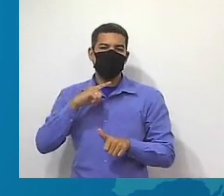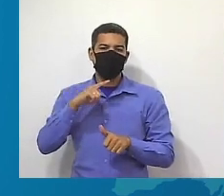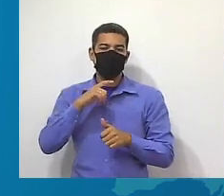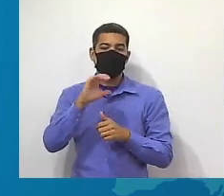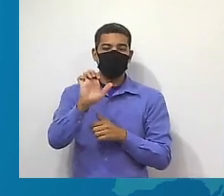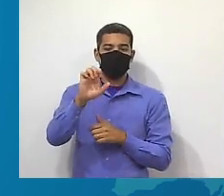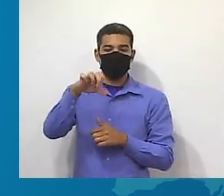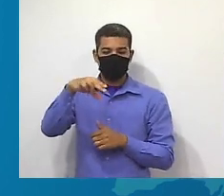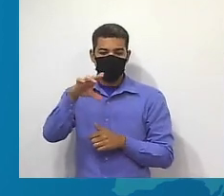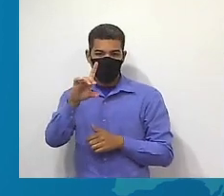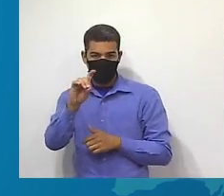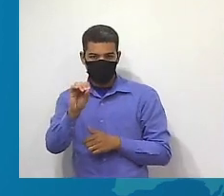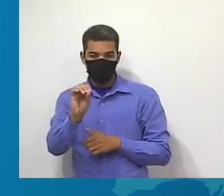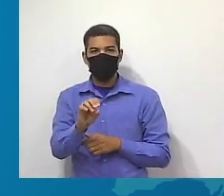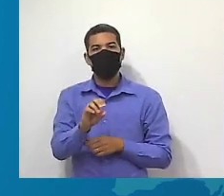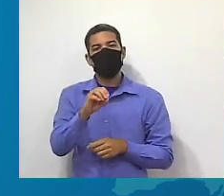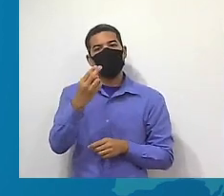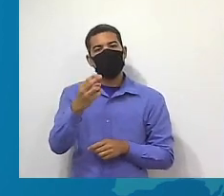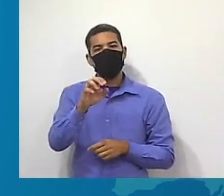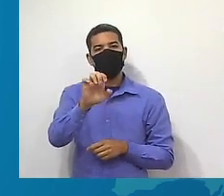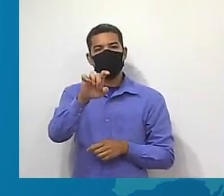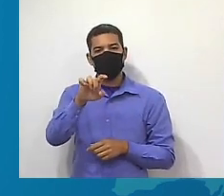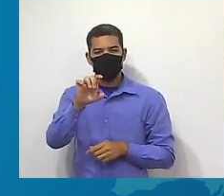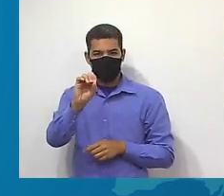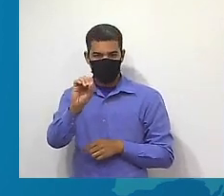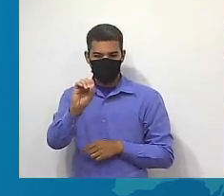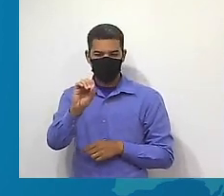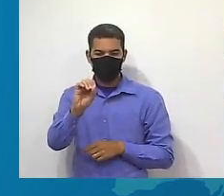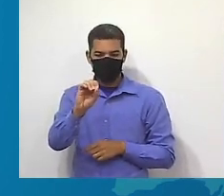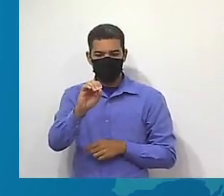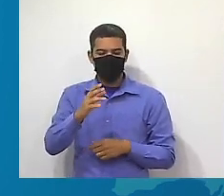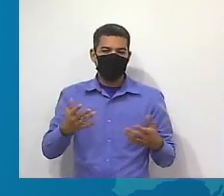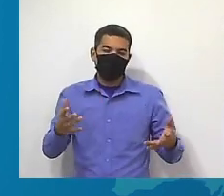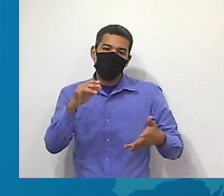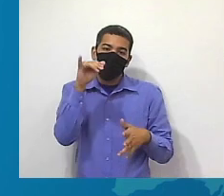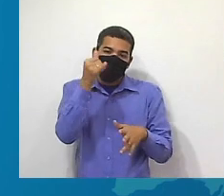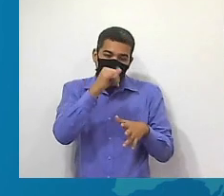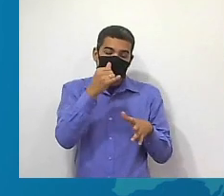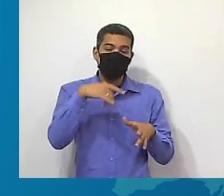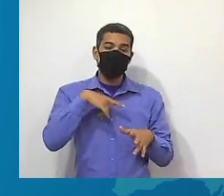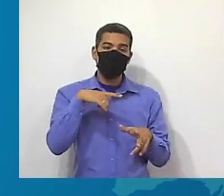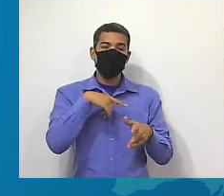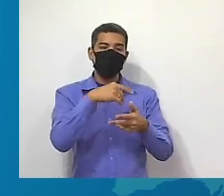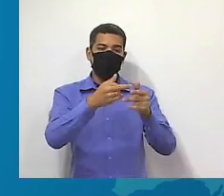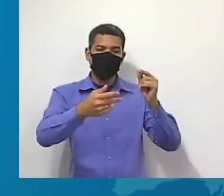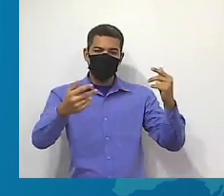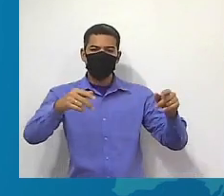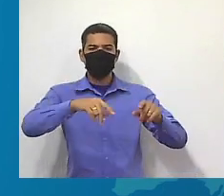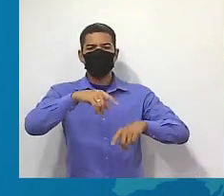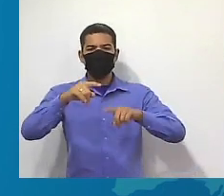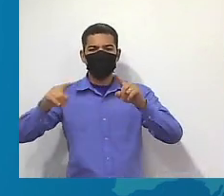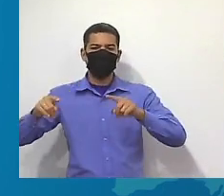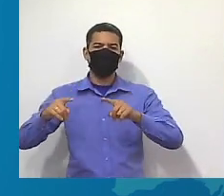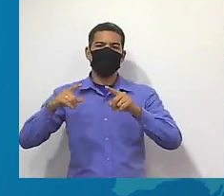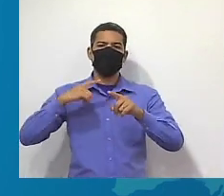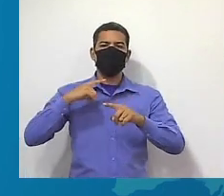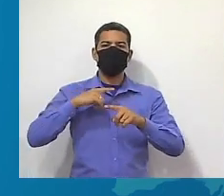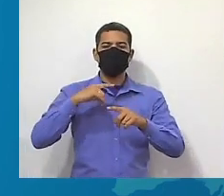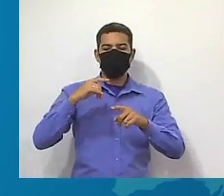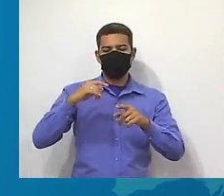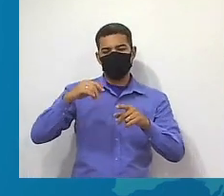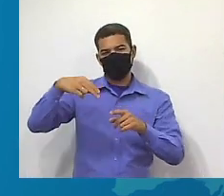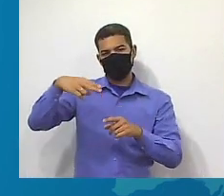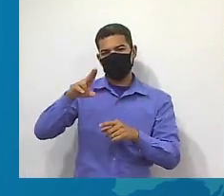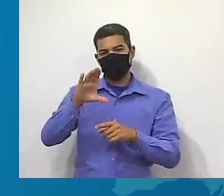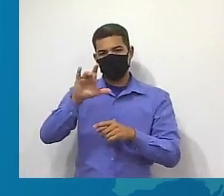exotérmicas. Primeiro é necessário lembrar que a energia está presente em vários processos, em processos nucleares,